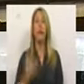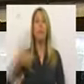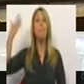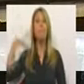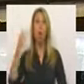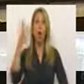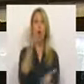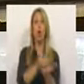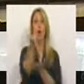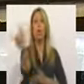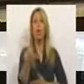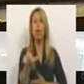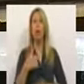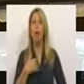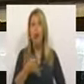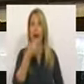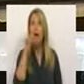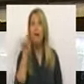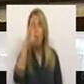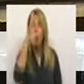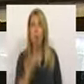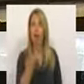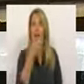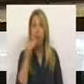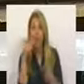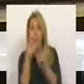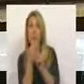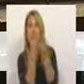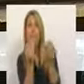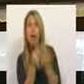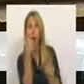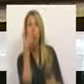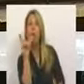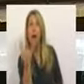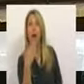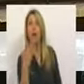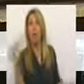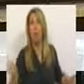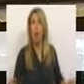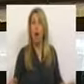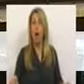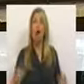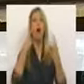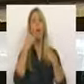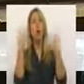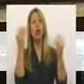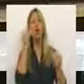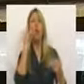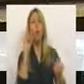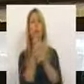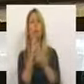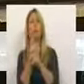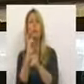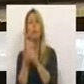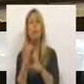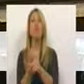nós ainda não ouvimos sobre esta matéria uma palavra do Governo mostrando determinação sobre o apuramento dos factos que